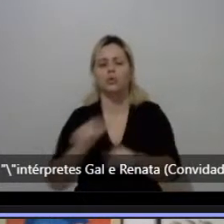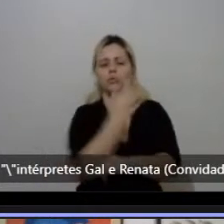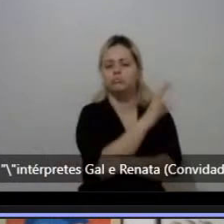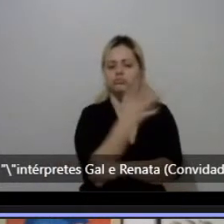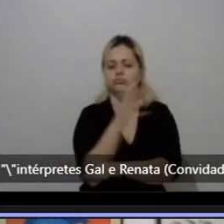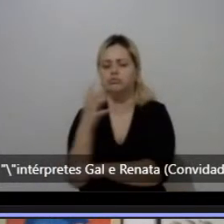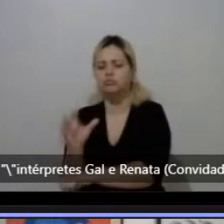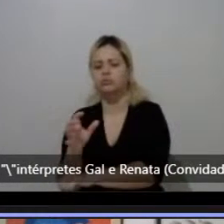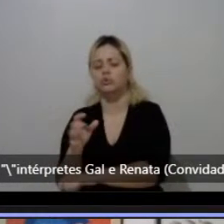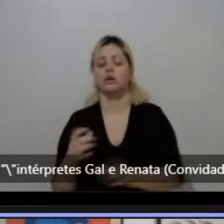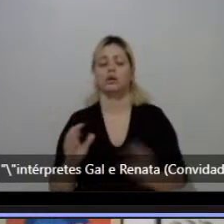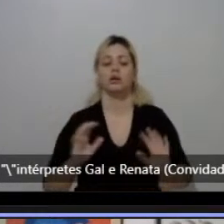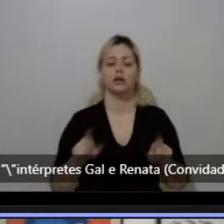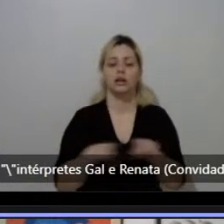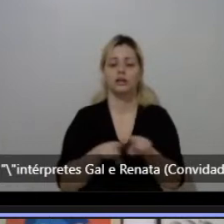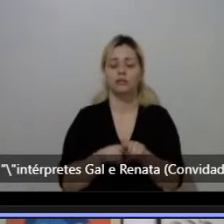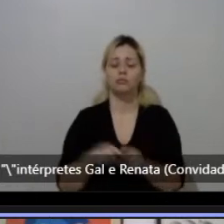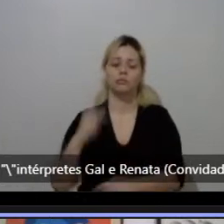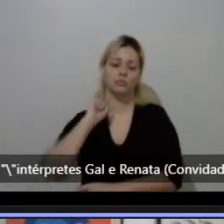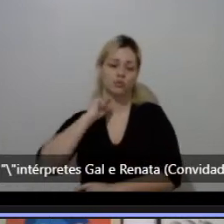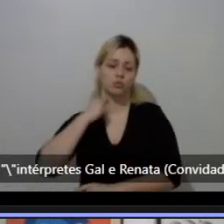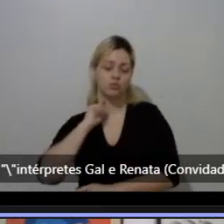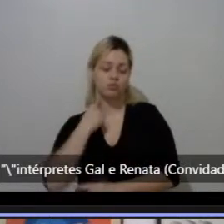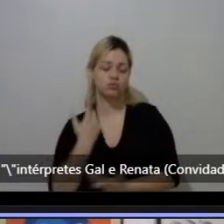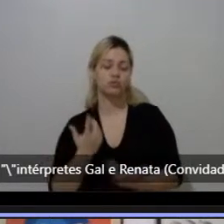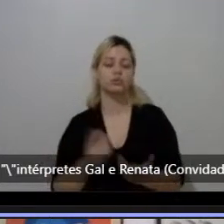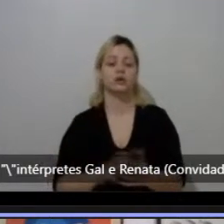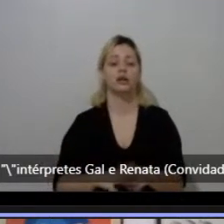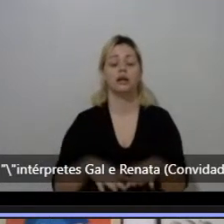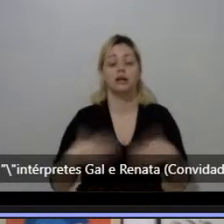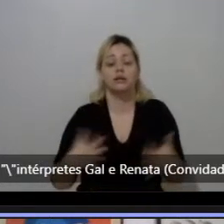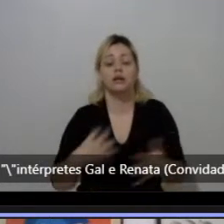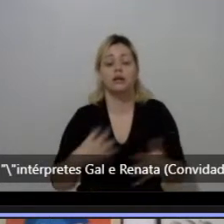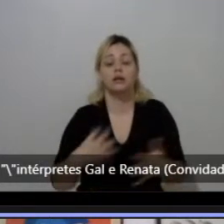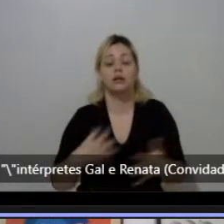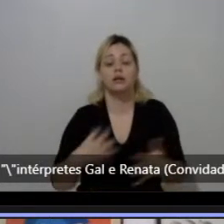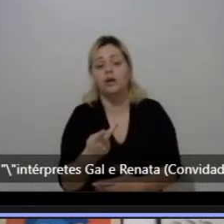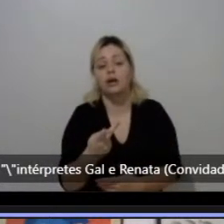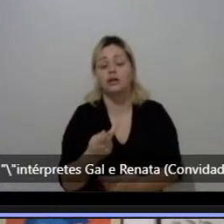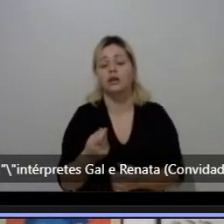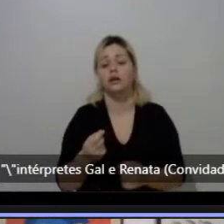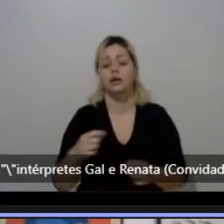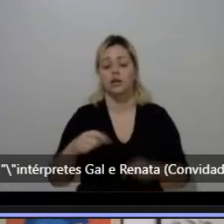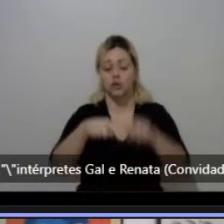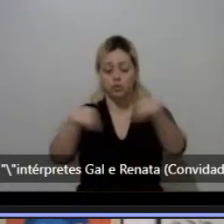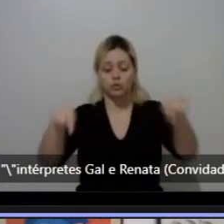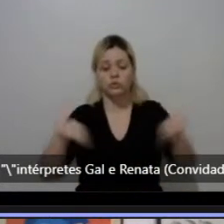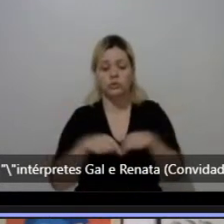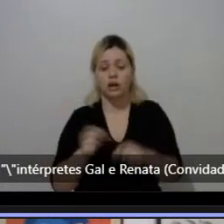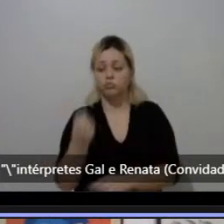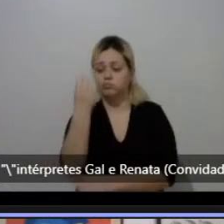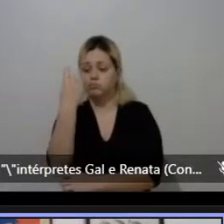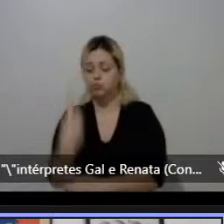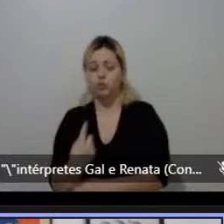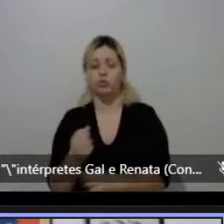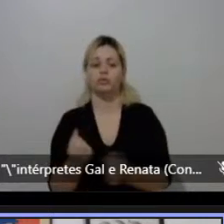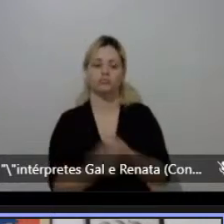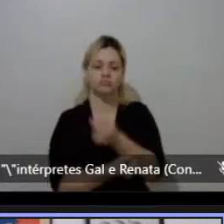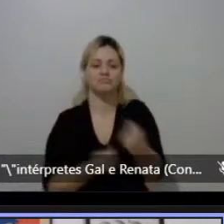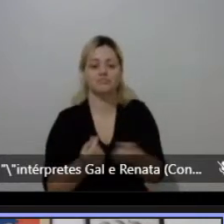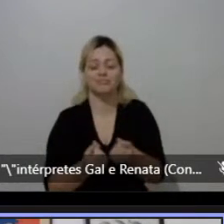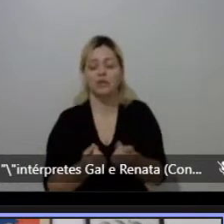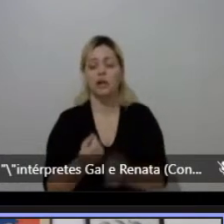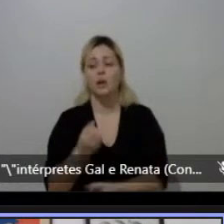contaminações irreversíveis, a perda de biodiversidade. Então, quando a gente fala que o território é a última fronteira do capital, é muito